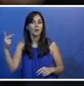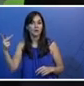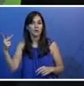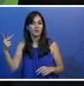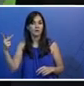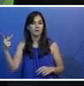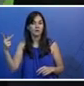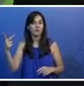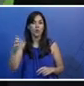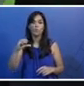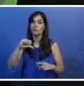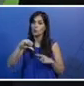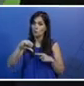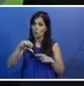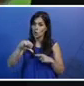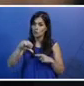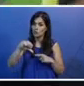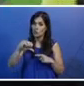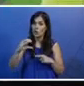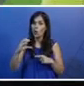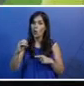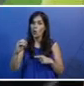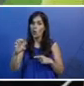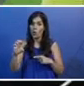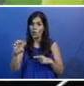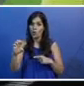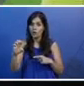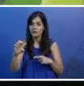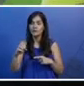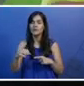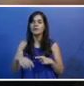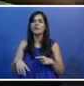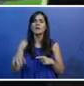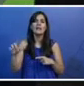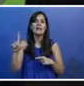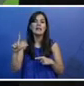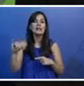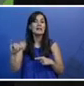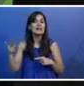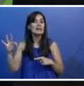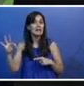9, parte literal ab ao quadrado.